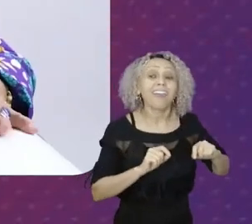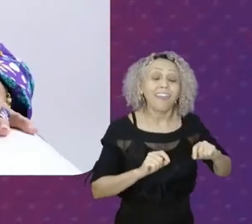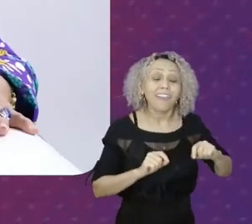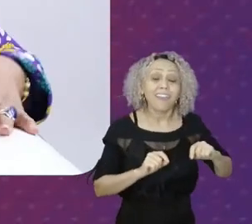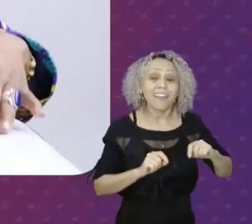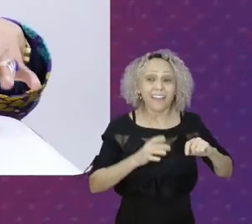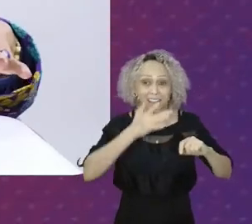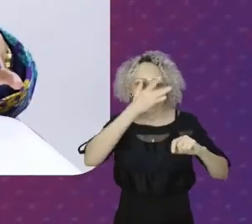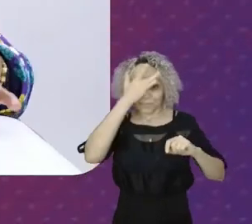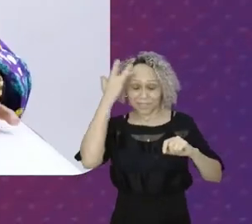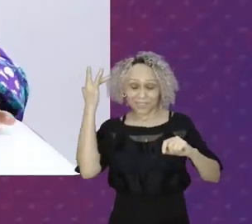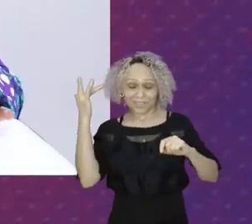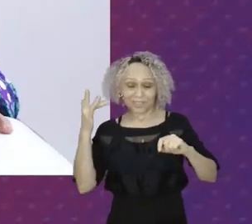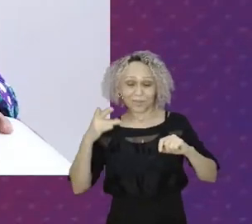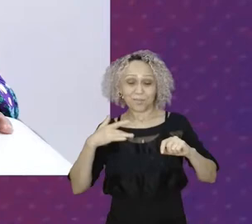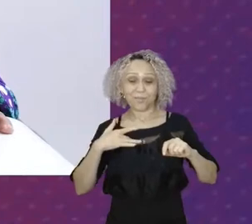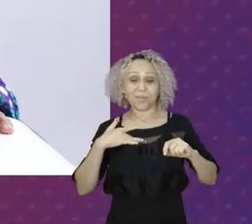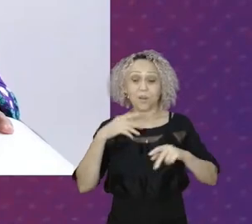com força,